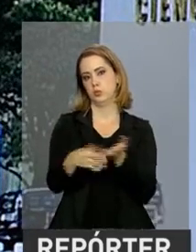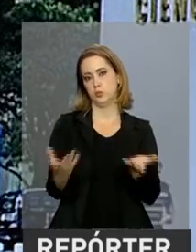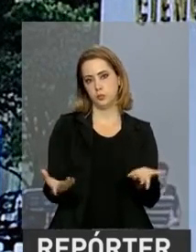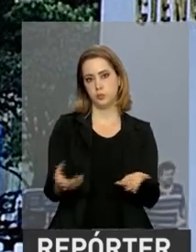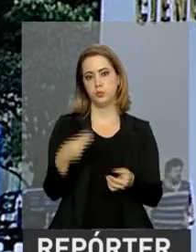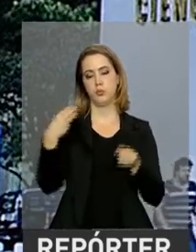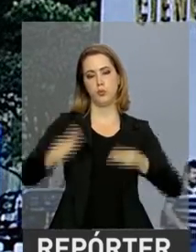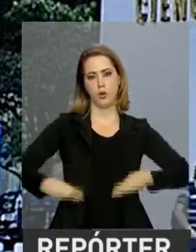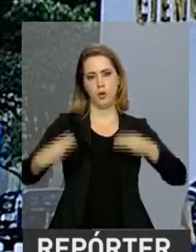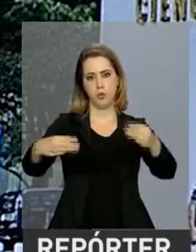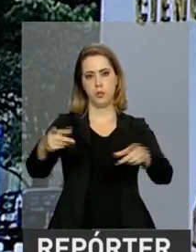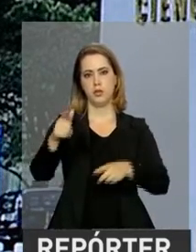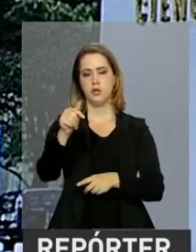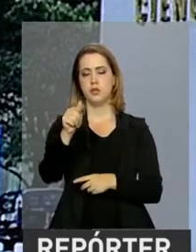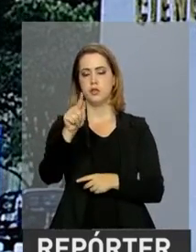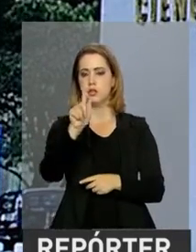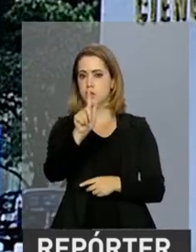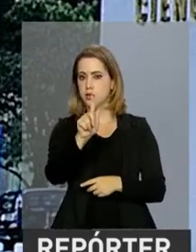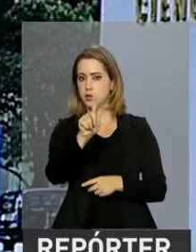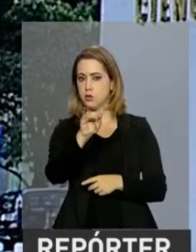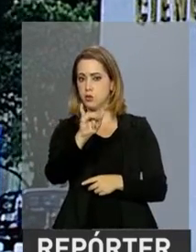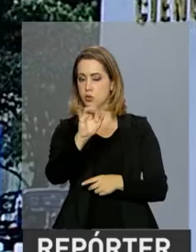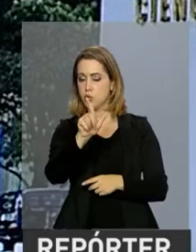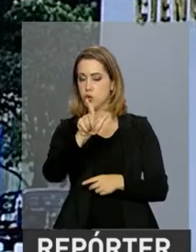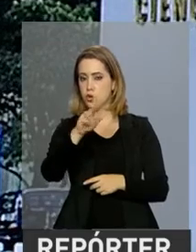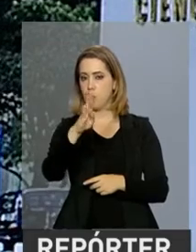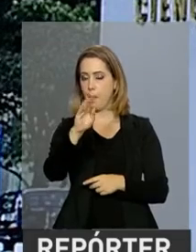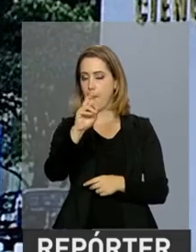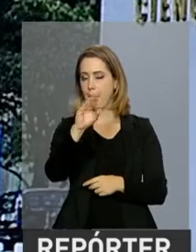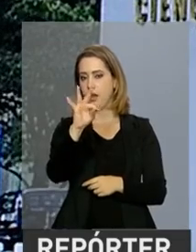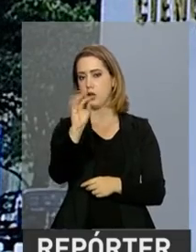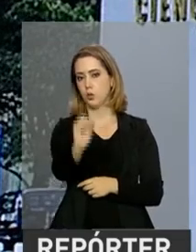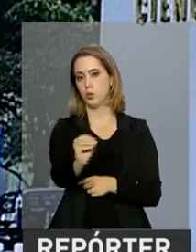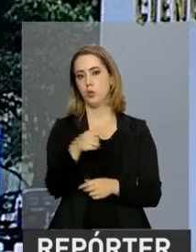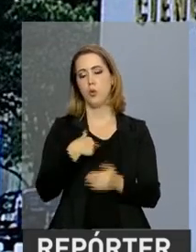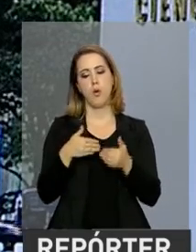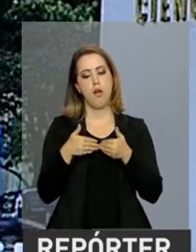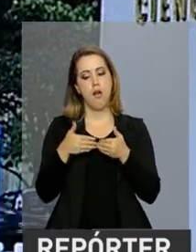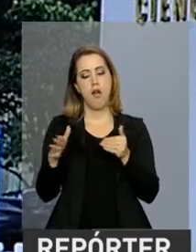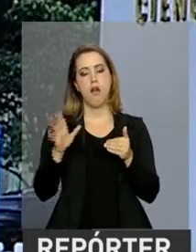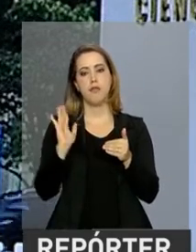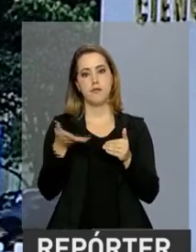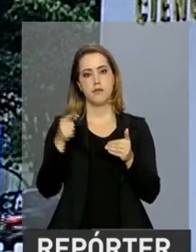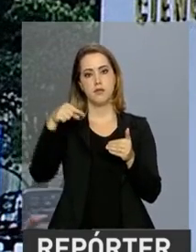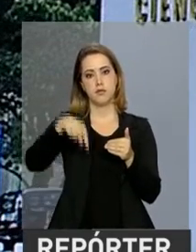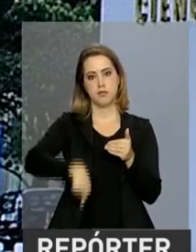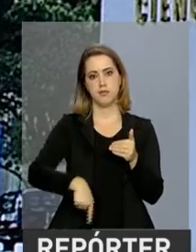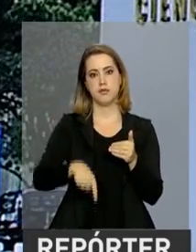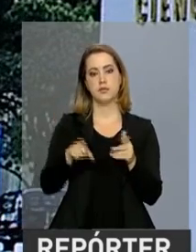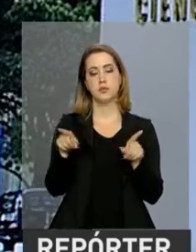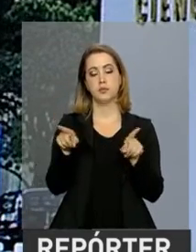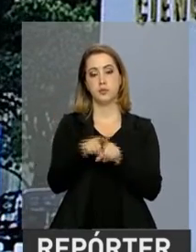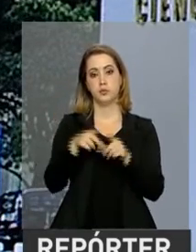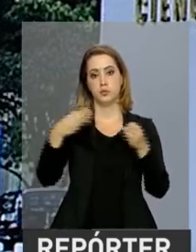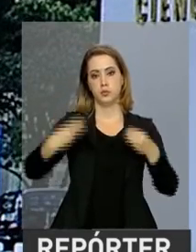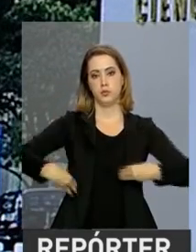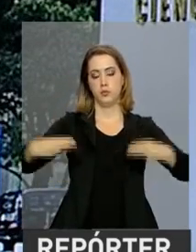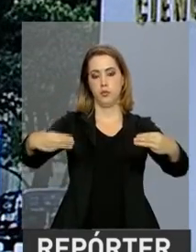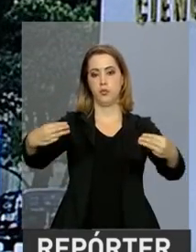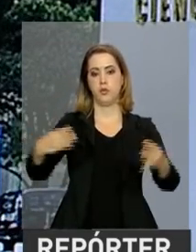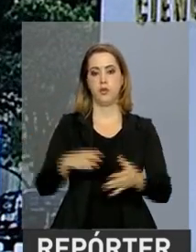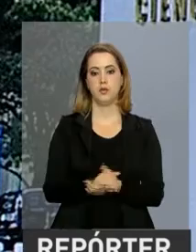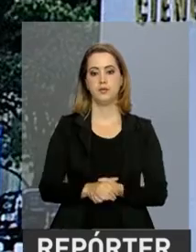kassab abriu oficialmente a 13ª nacional de ciência e tecnologia daqui a pouco aqui na sede do ministério em brasília